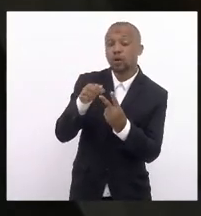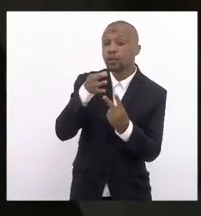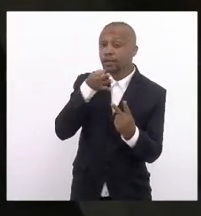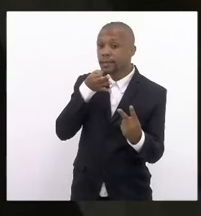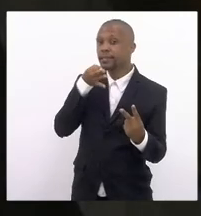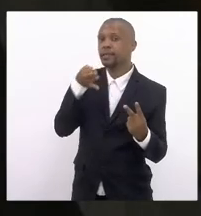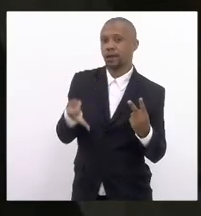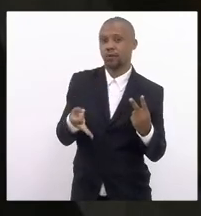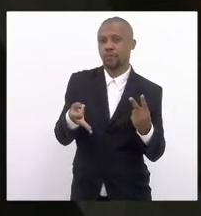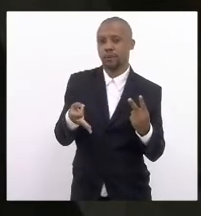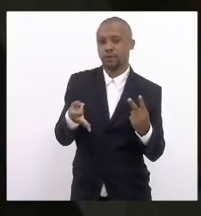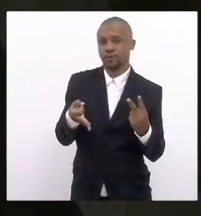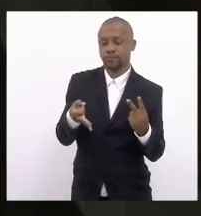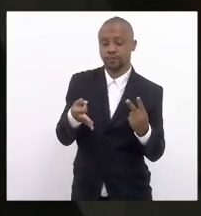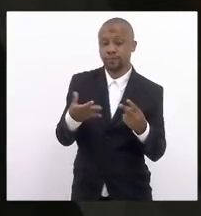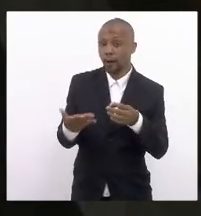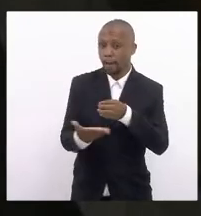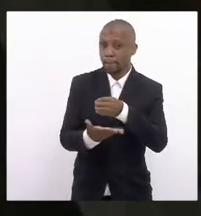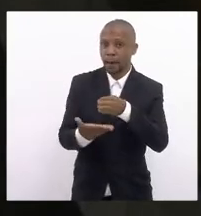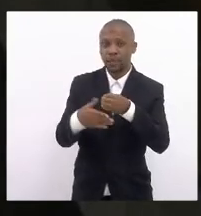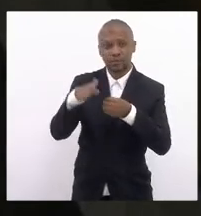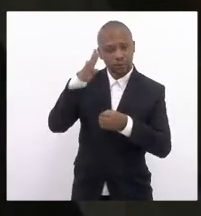argumentos principais